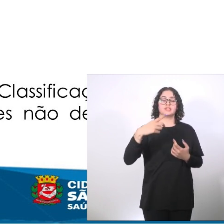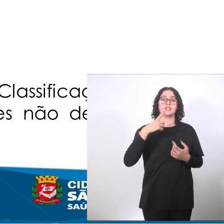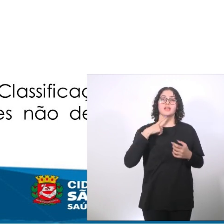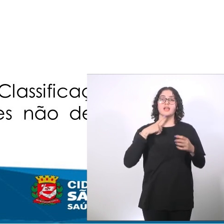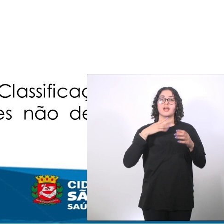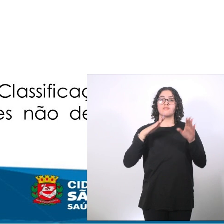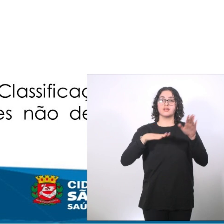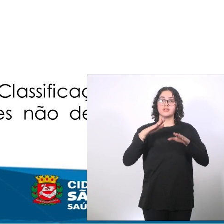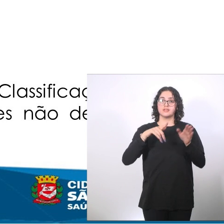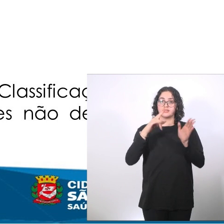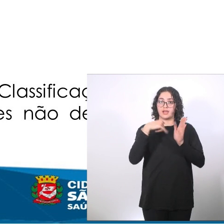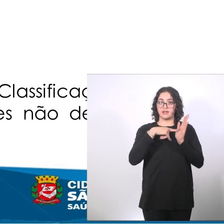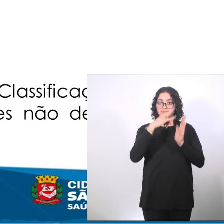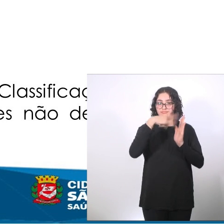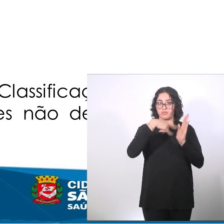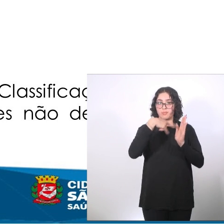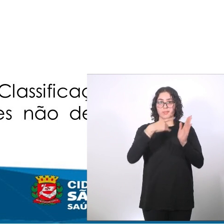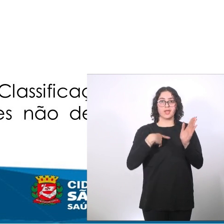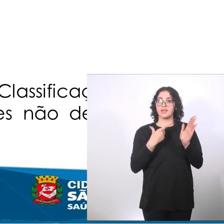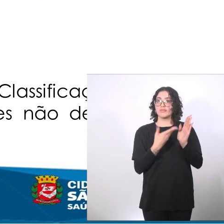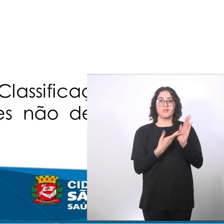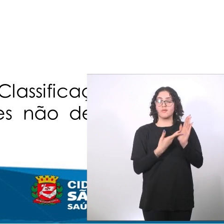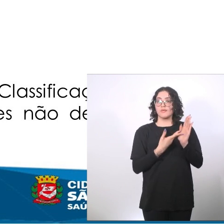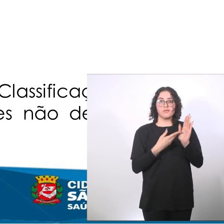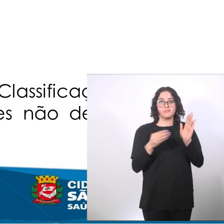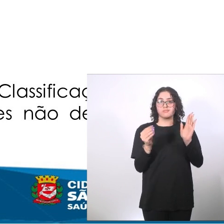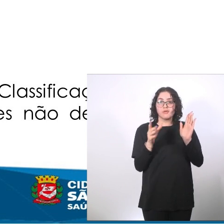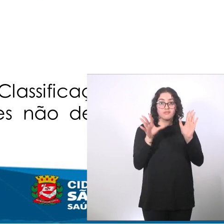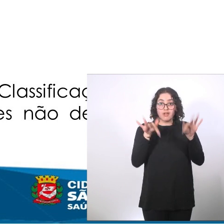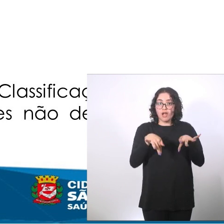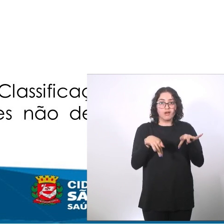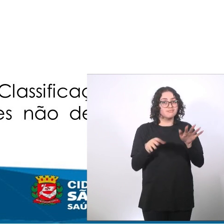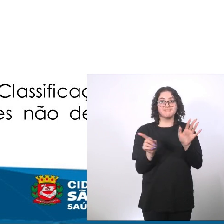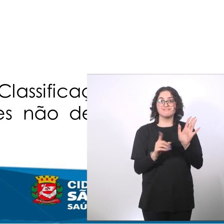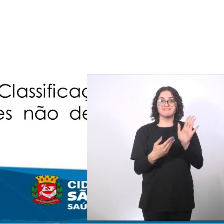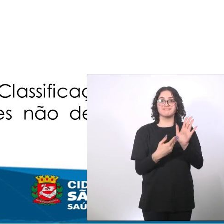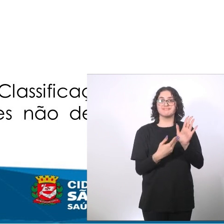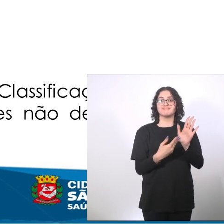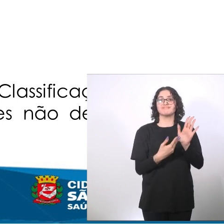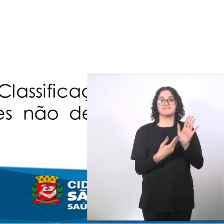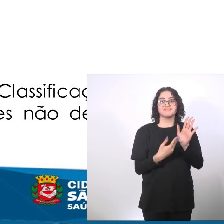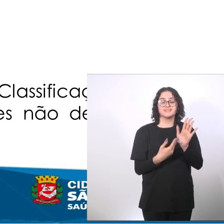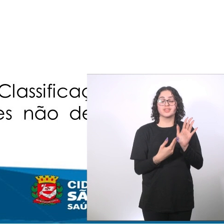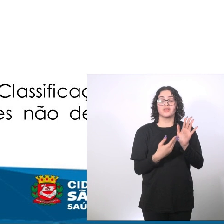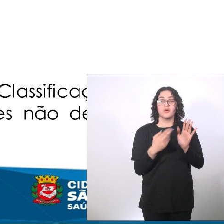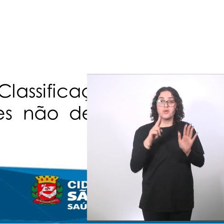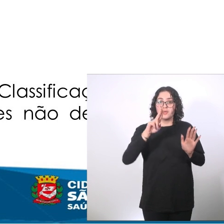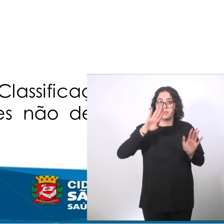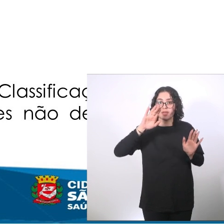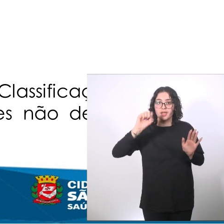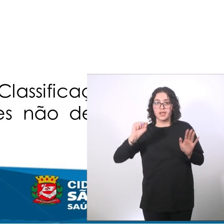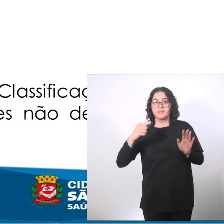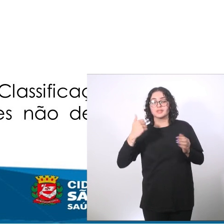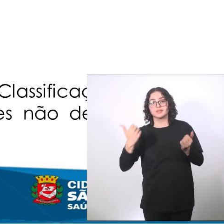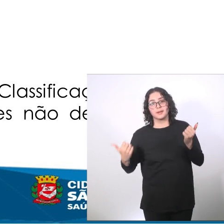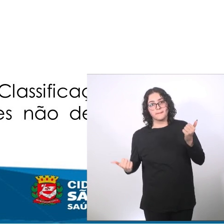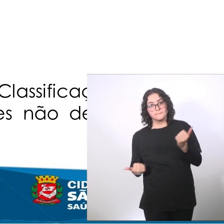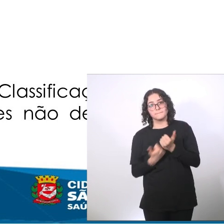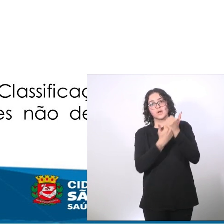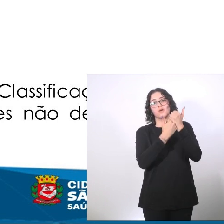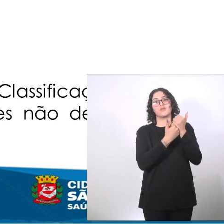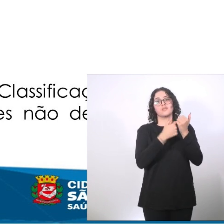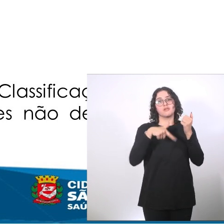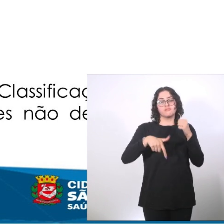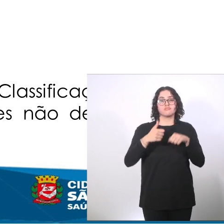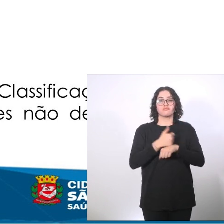aberto, e que as pessoas esquecem de concluir e fechar. Ou seja, a UBS vai ter que nos apoiar, o profissional de